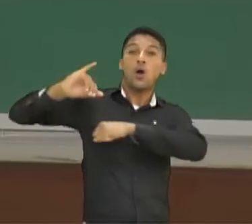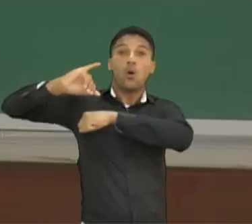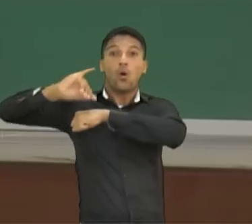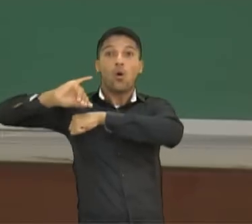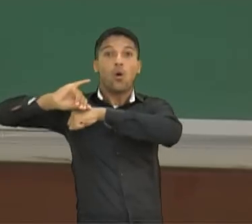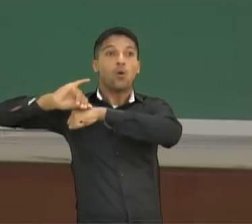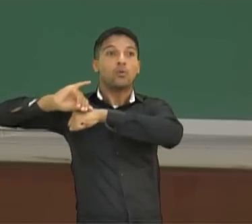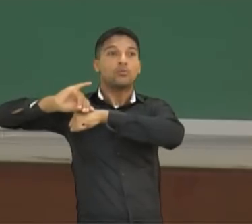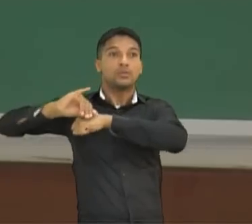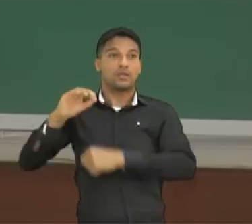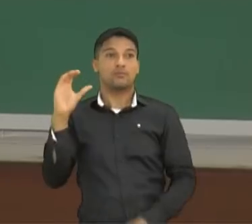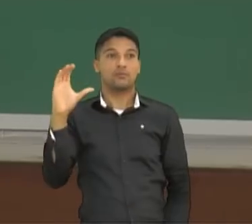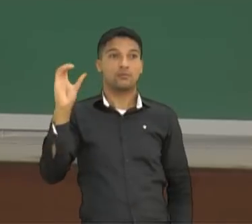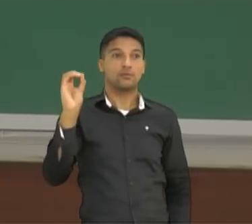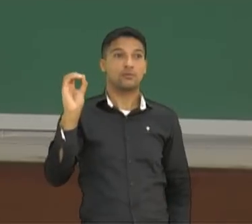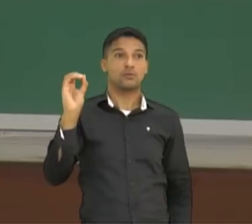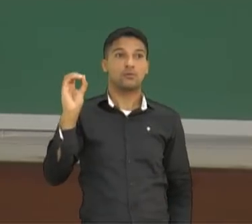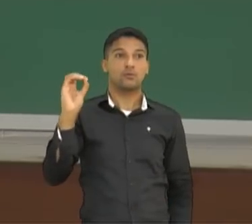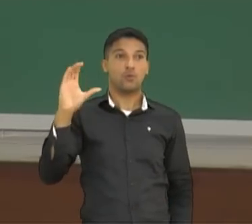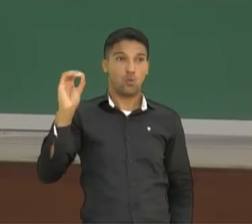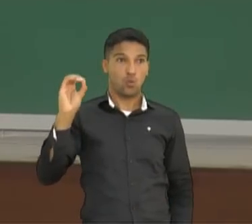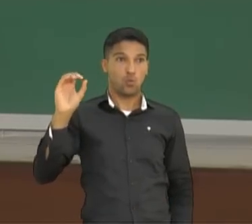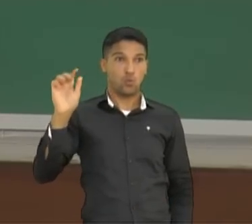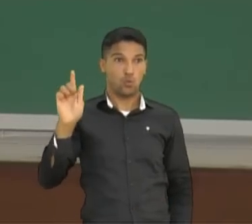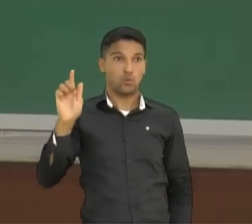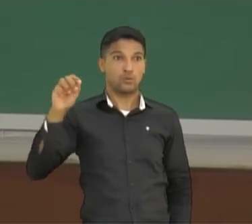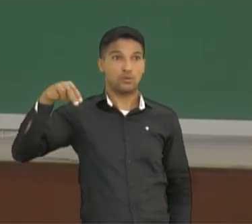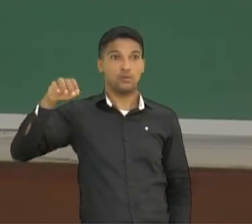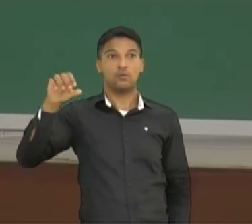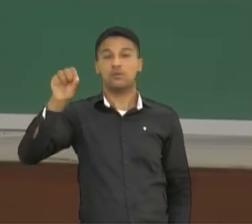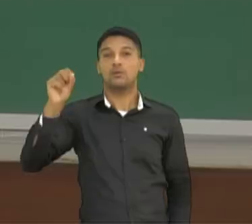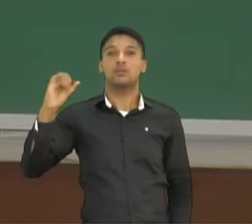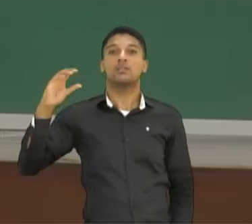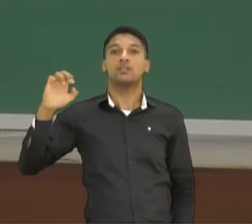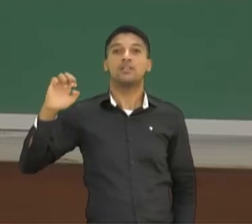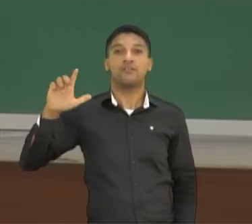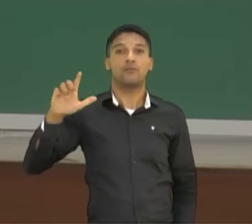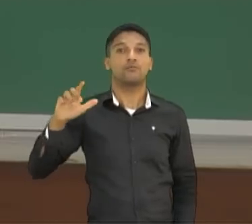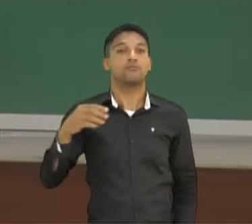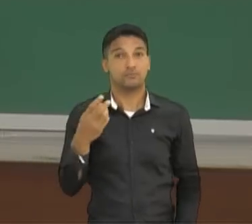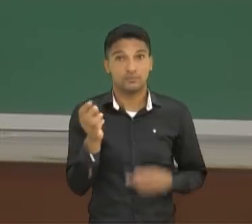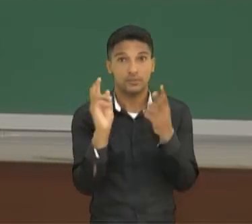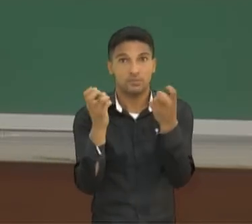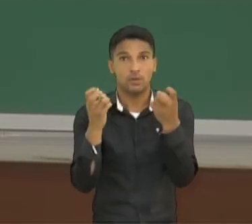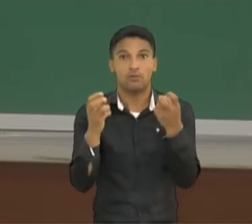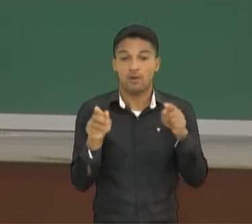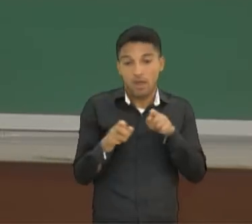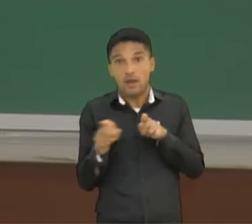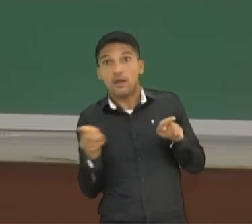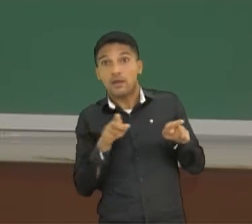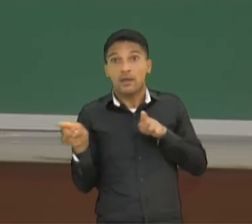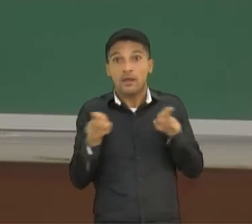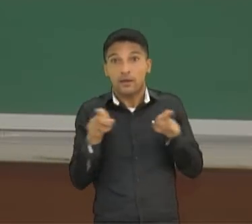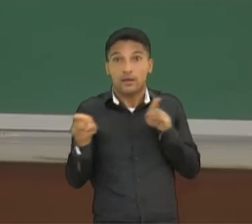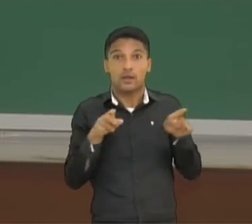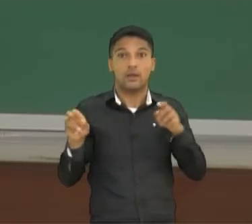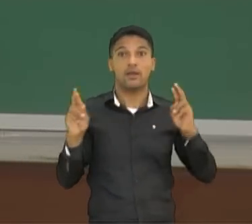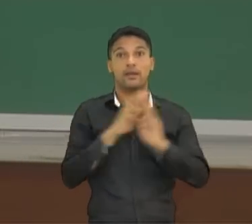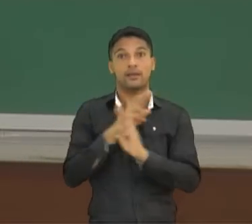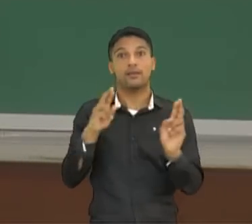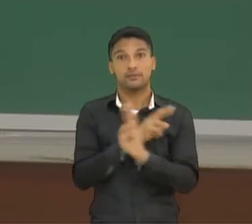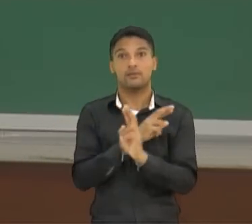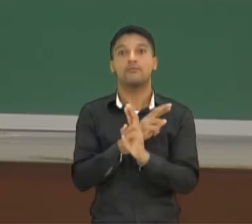Então, essa relação sujeito e objeto é o que define o ato de conhecer em teoria do conhecimento. Tudo